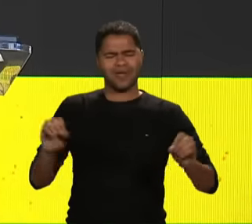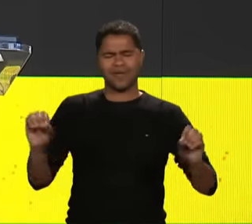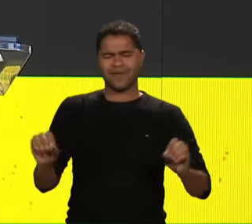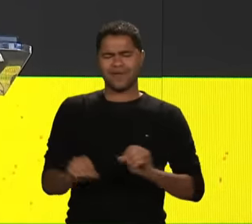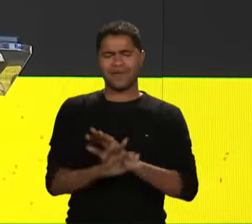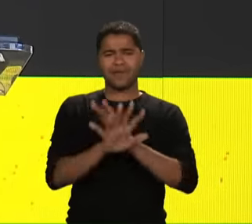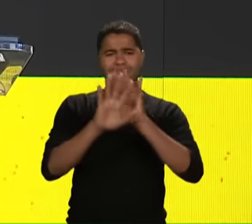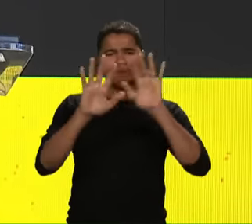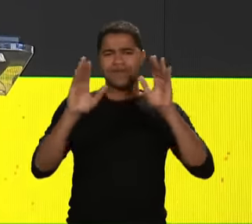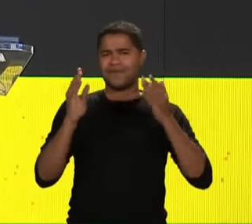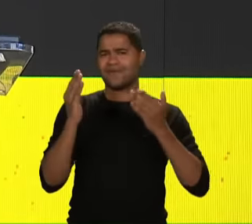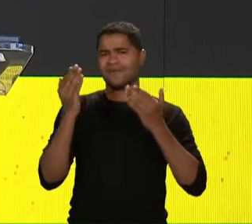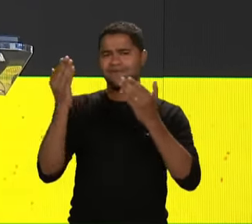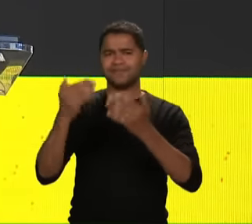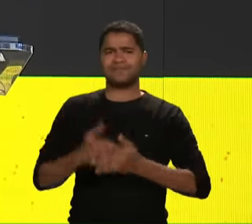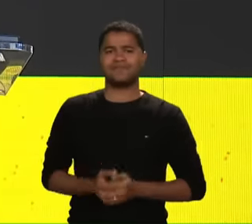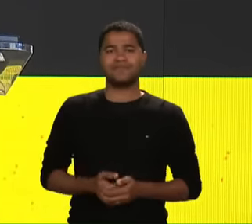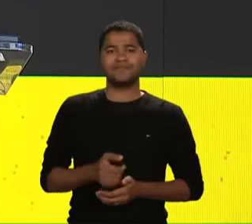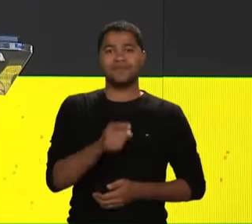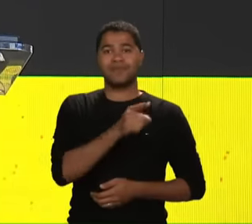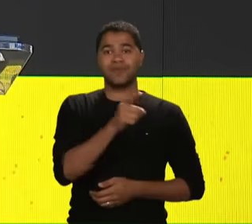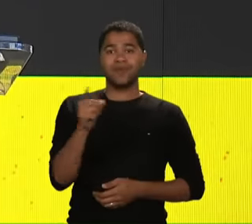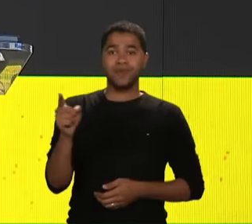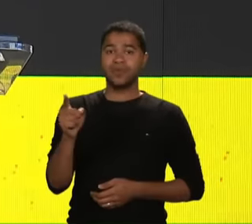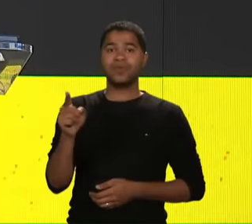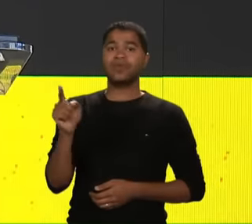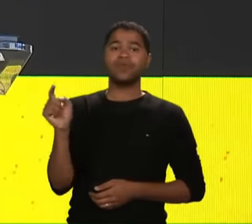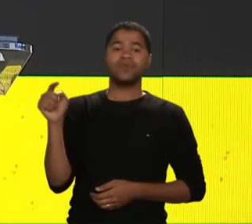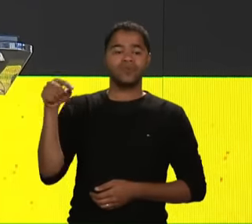gloriosa. Quando você lê aqui,